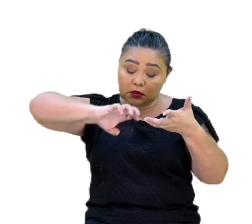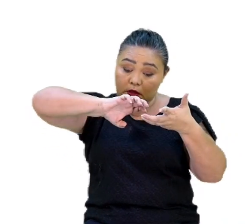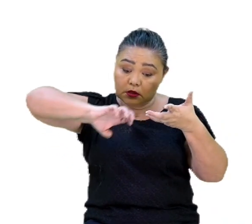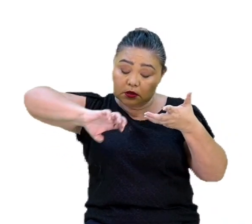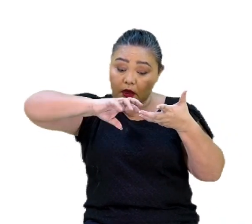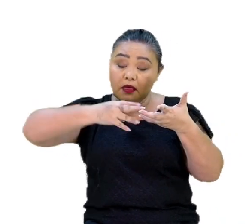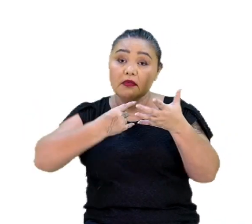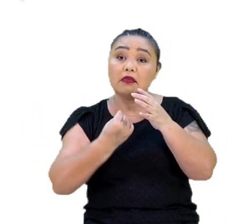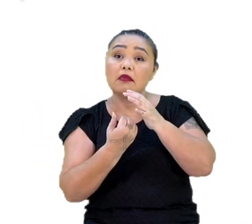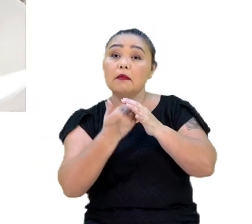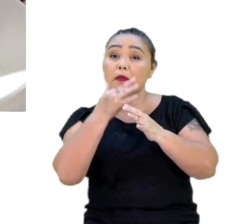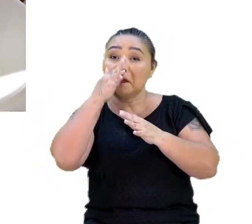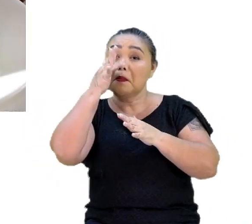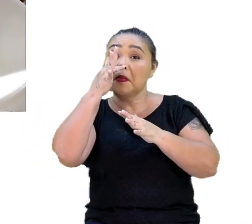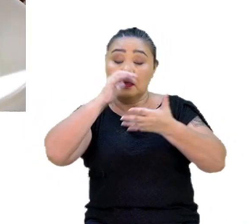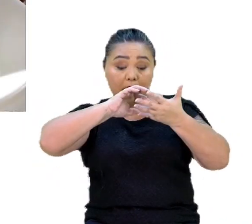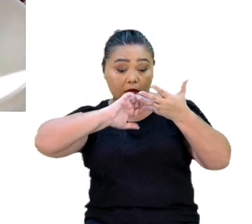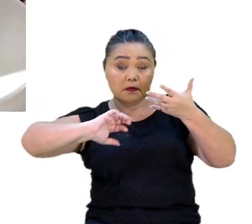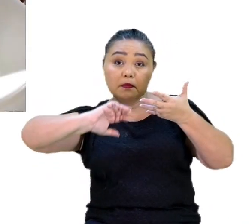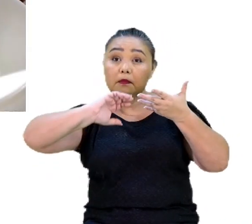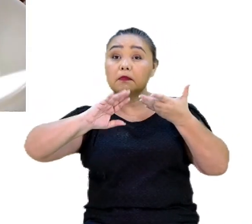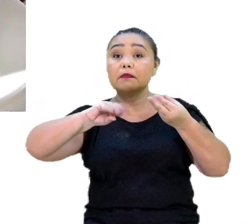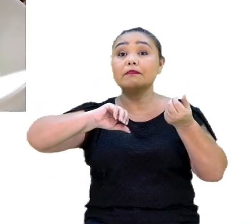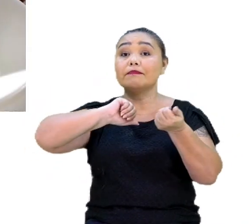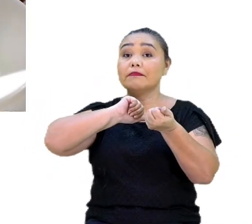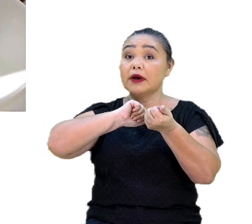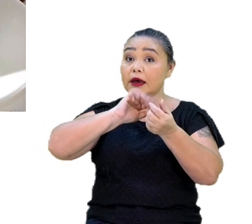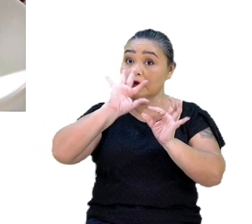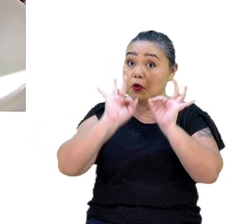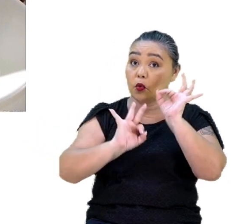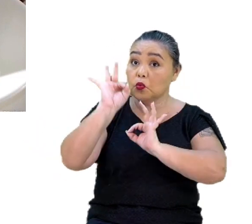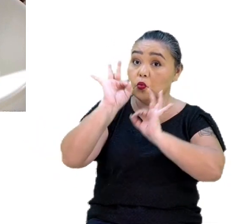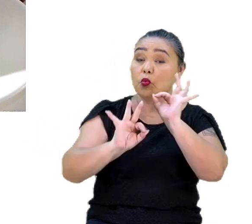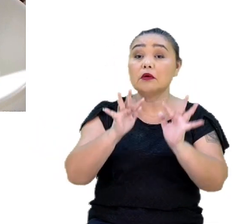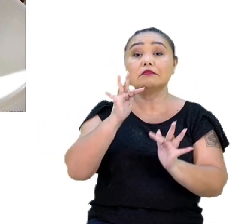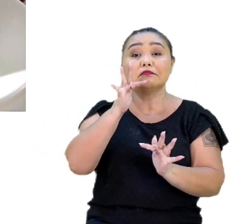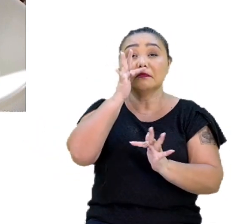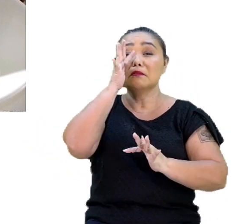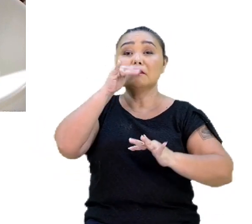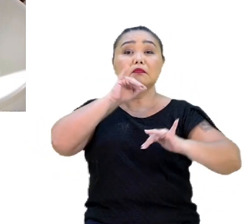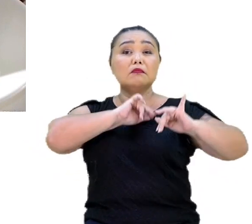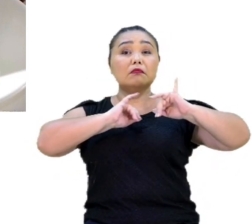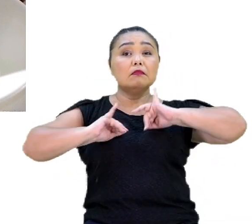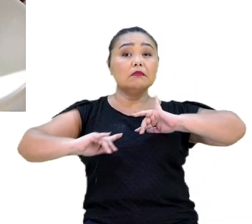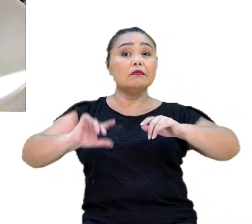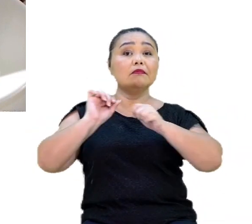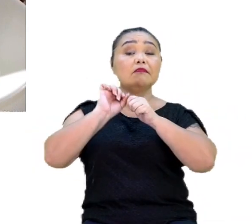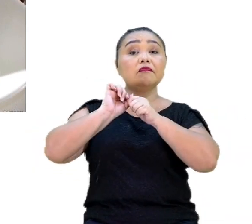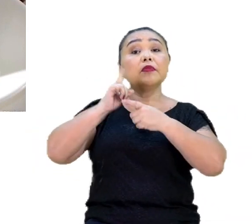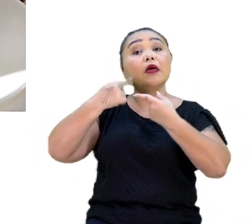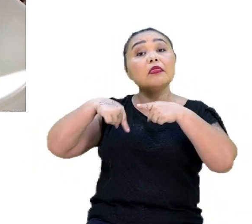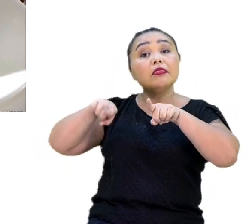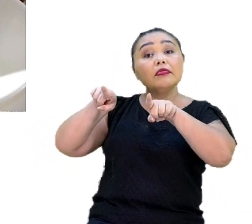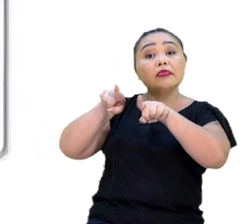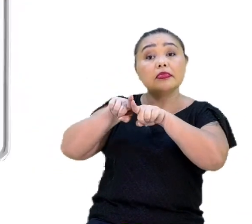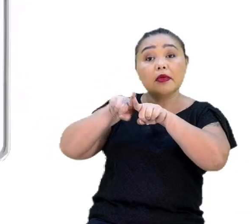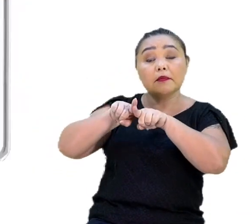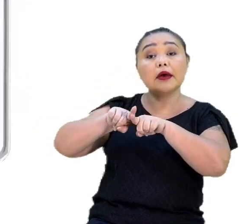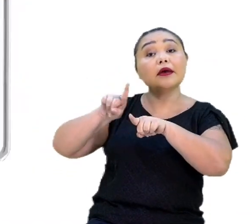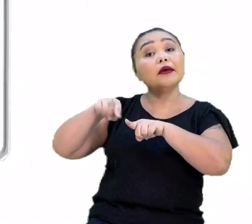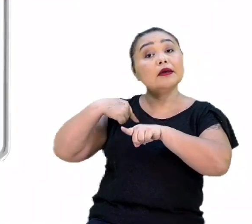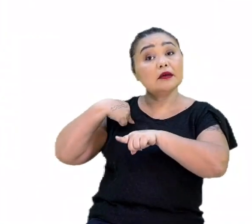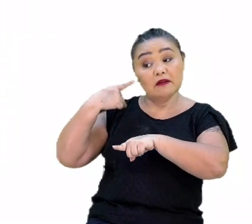de plantas para preparo de perfume. Também tem a extração por essência, que é utilizada na produção do nosso